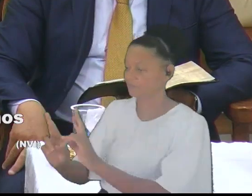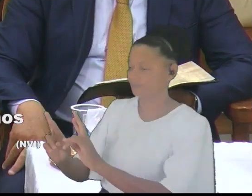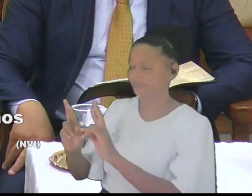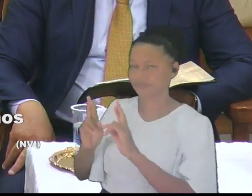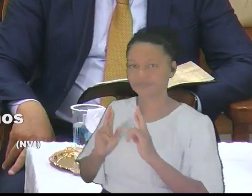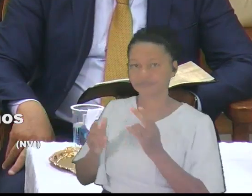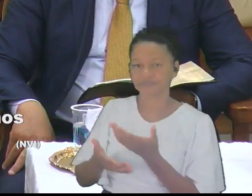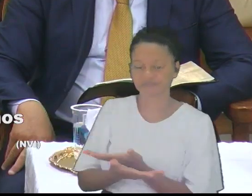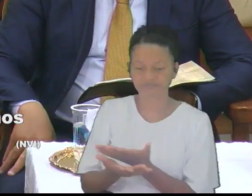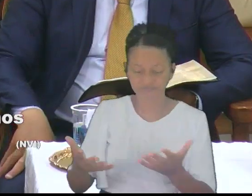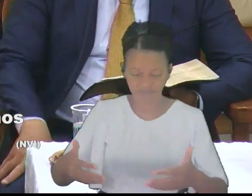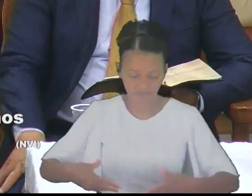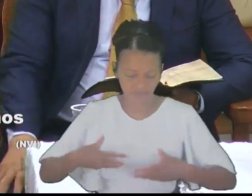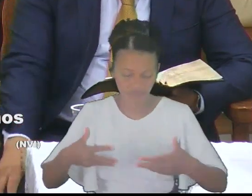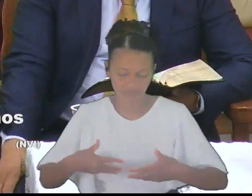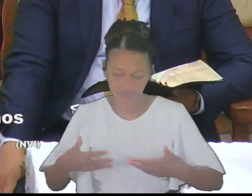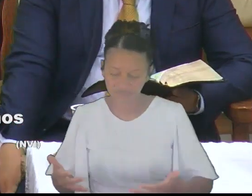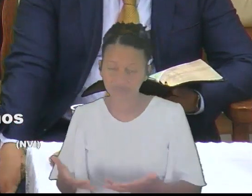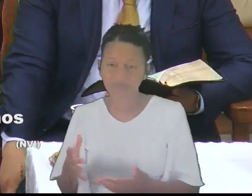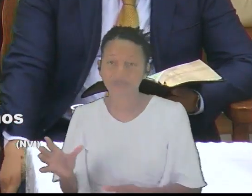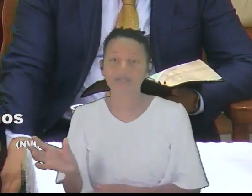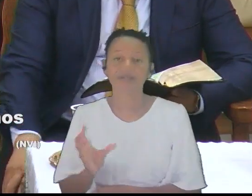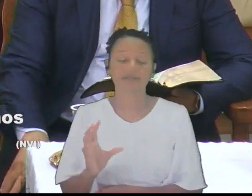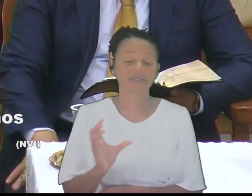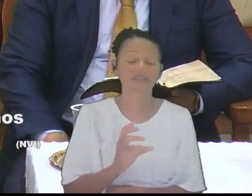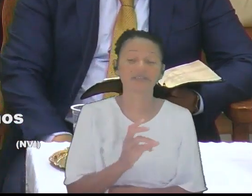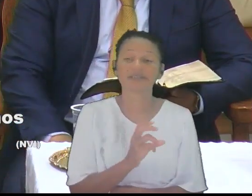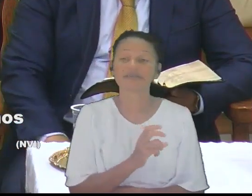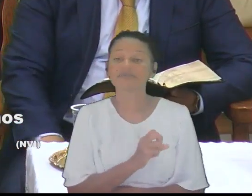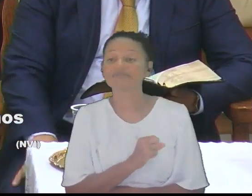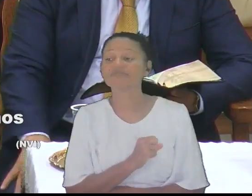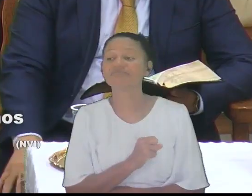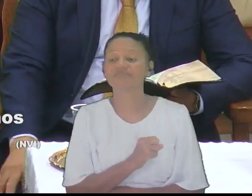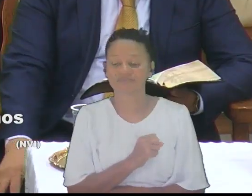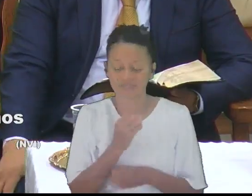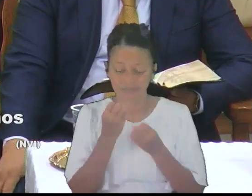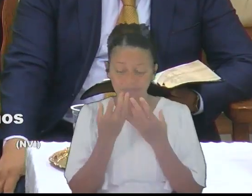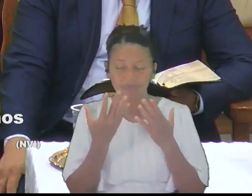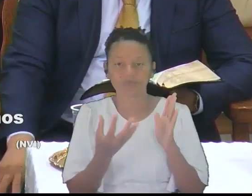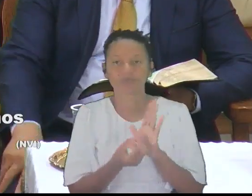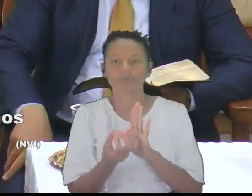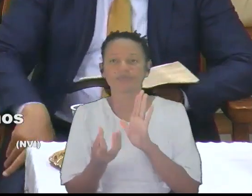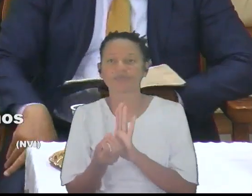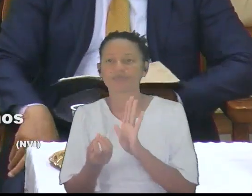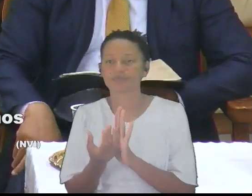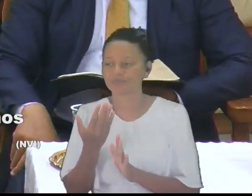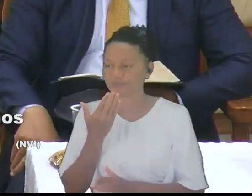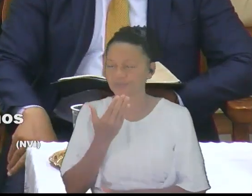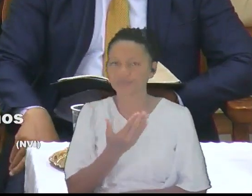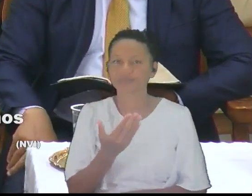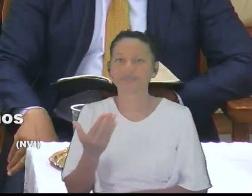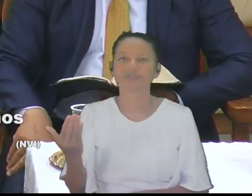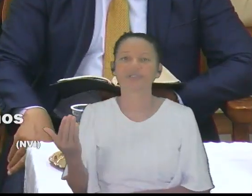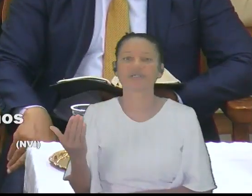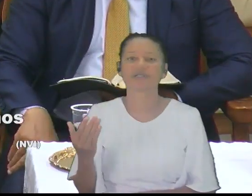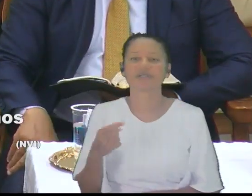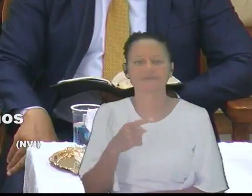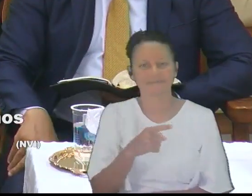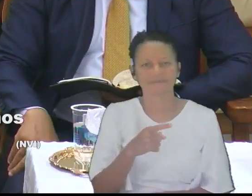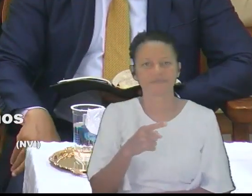para nos estimularmos ao amor e às boas obras. Eu pediria, deixa eu ler nessa